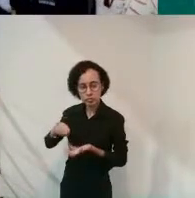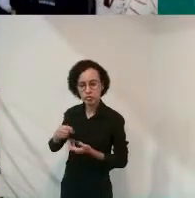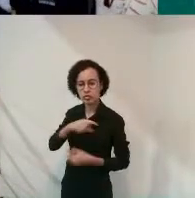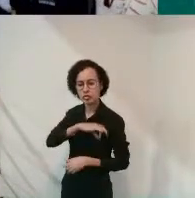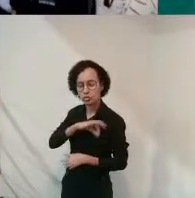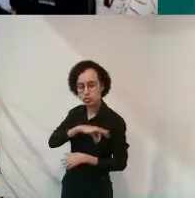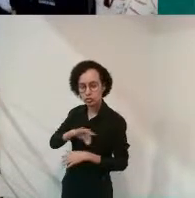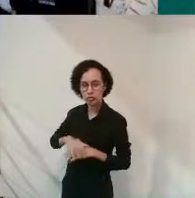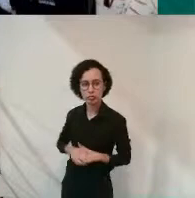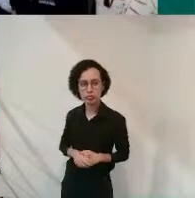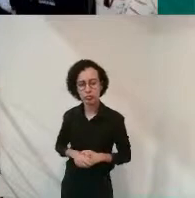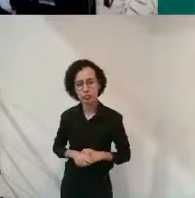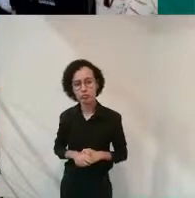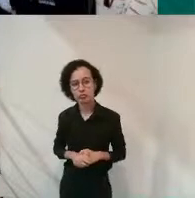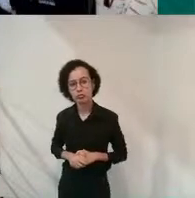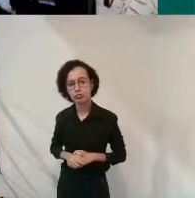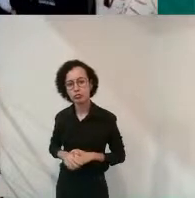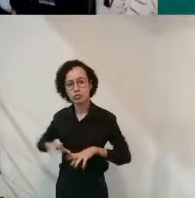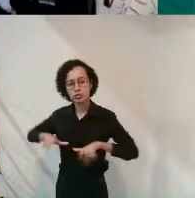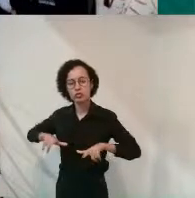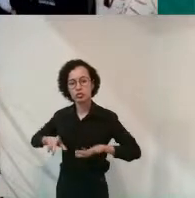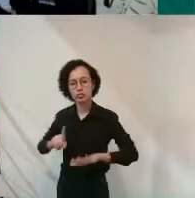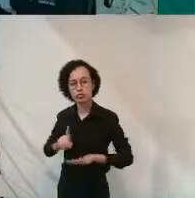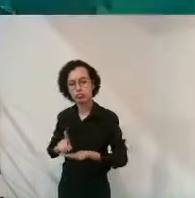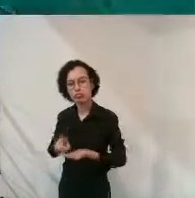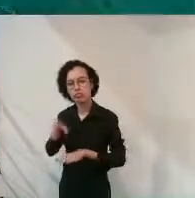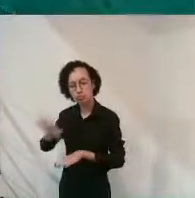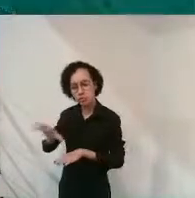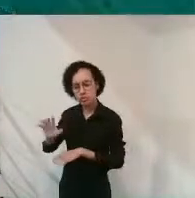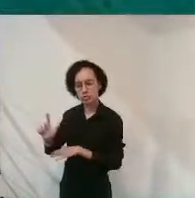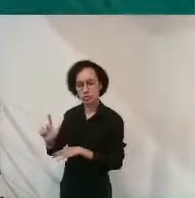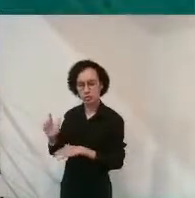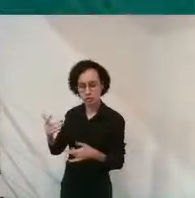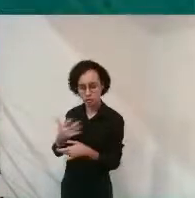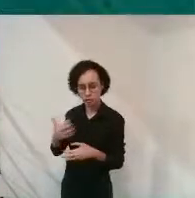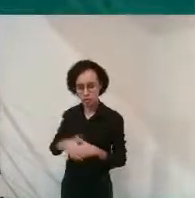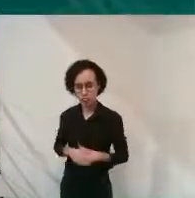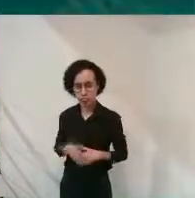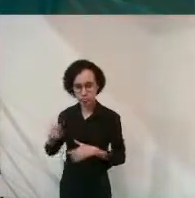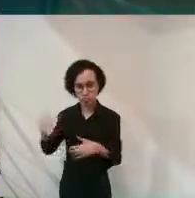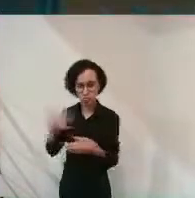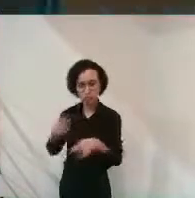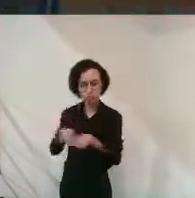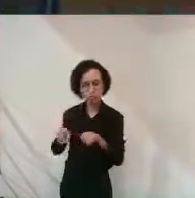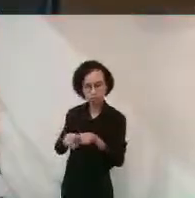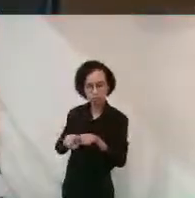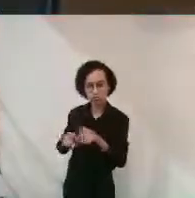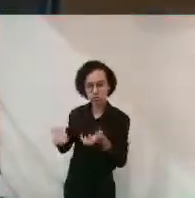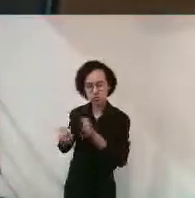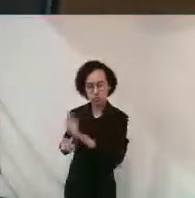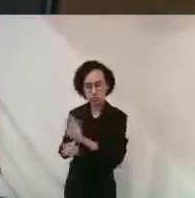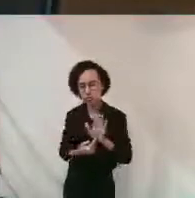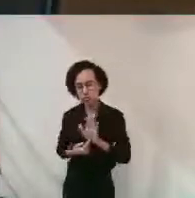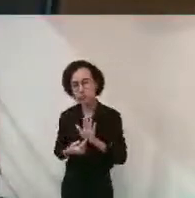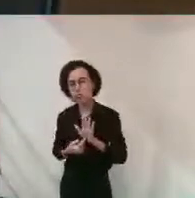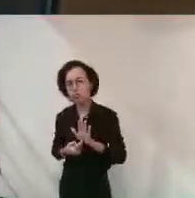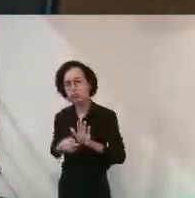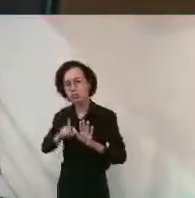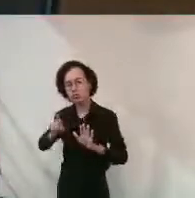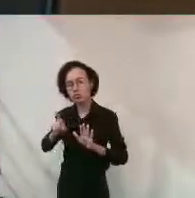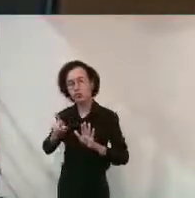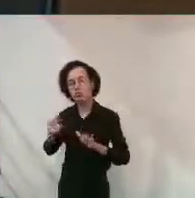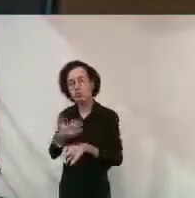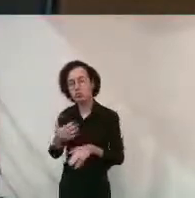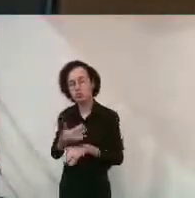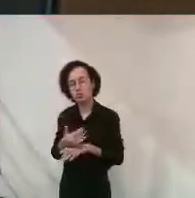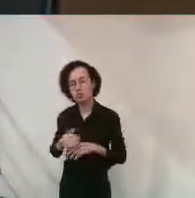certeza foi um diferencial àquela cidade. Também outra cidade que eu queria encerrar com esta cidade, ela